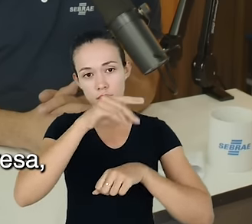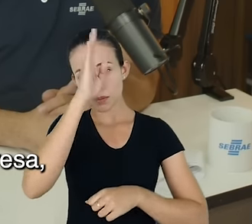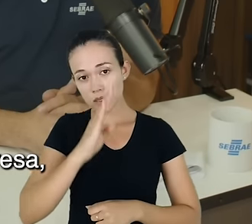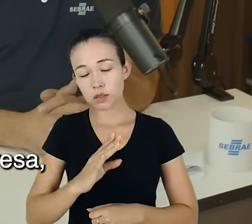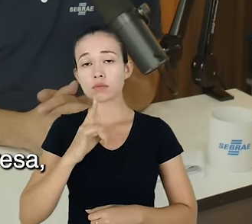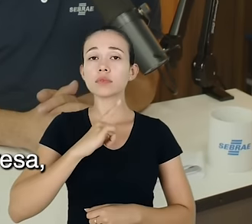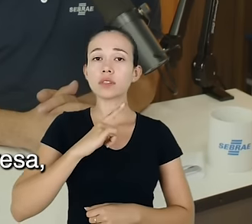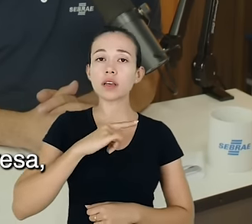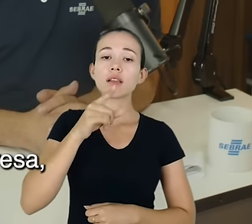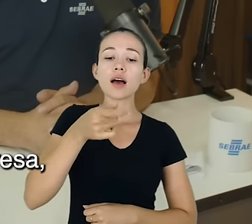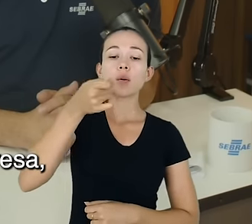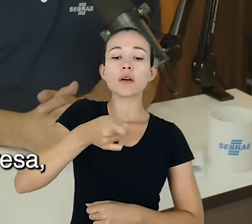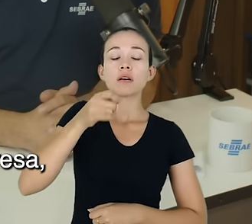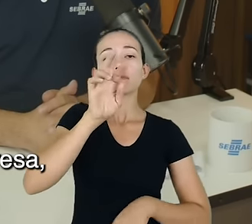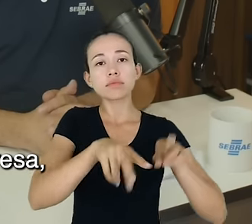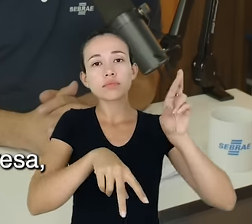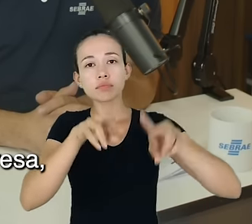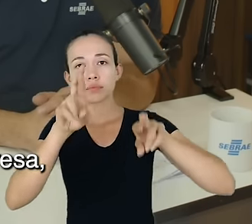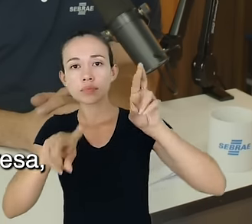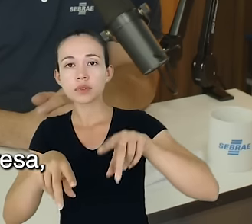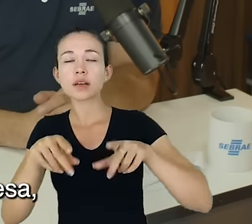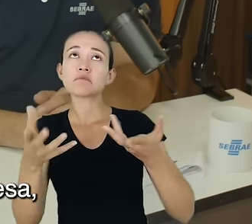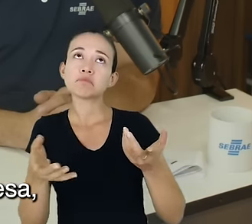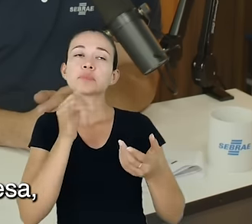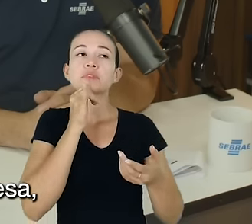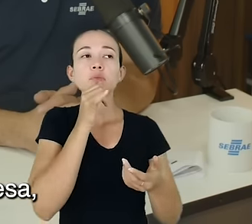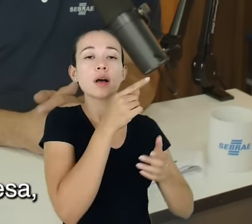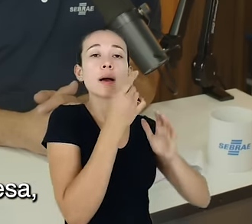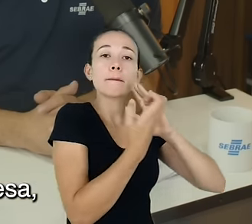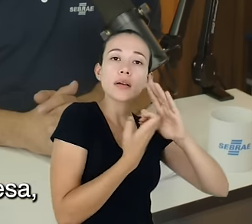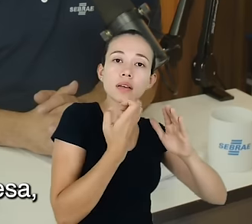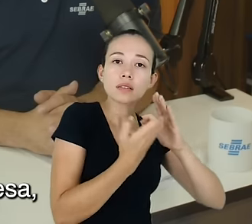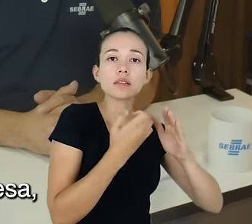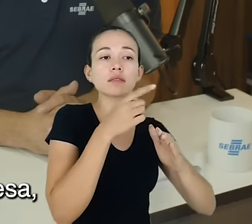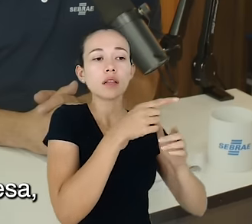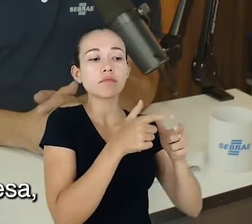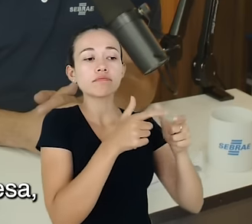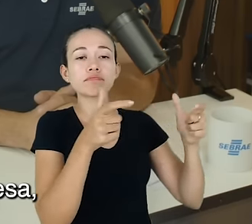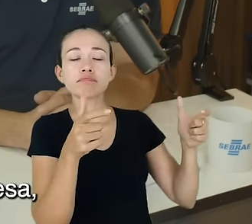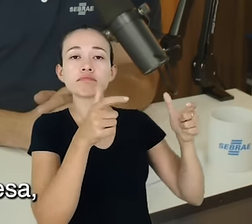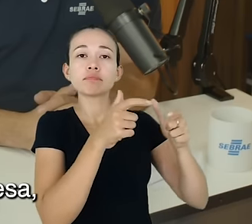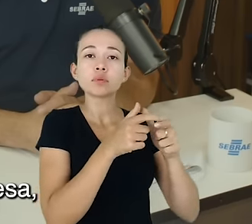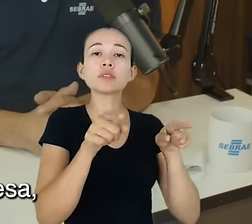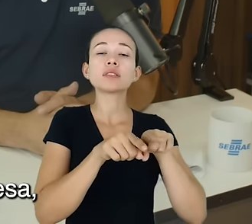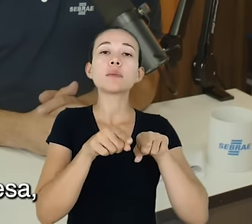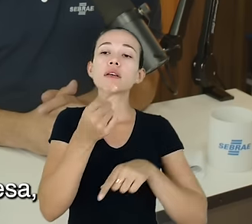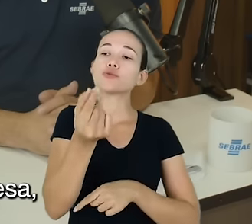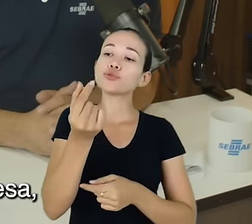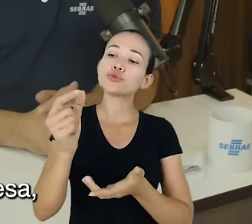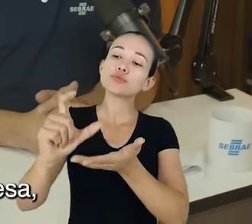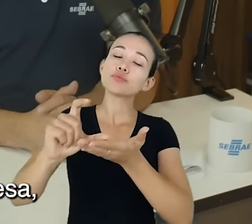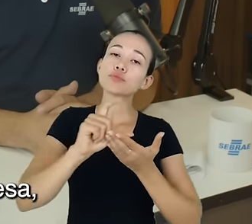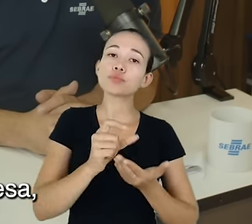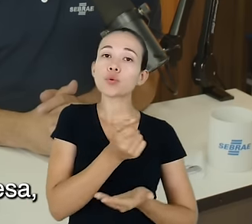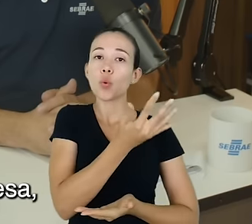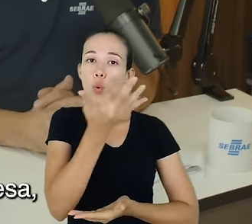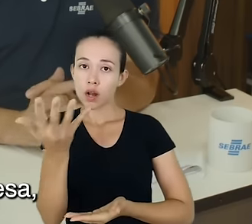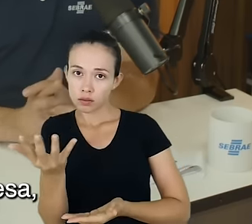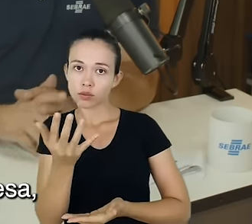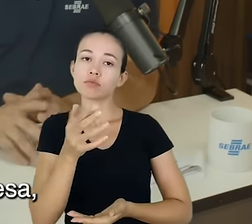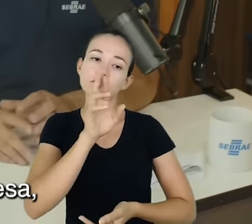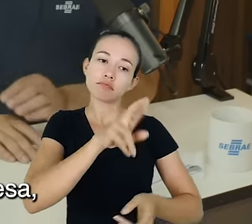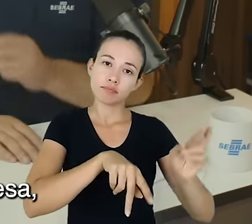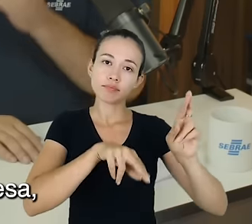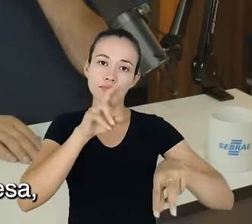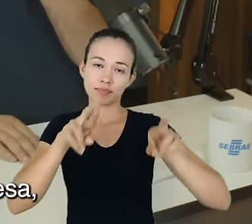com porte faturamento e ela ela também é obrigatória independente